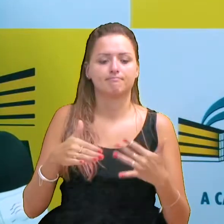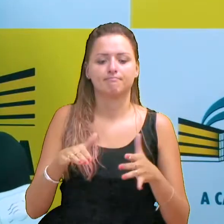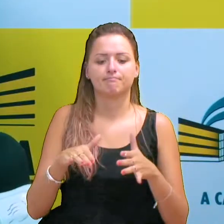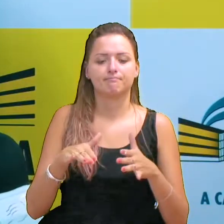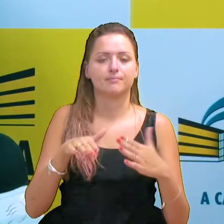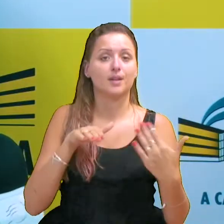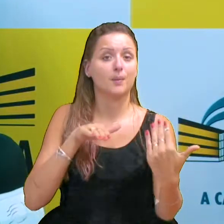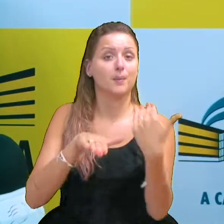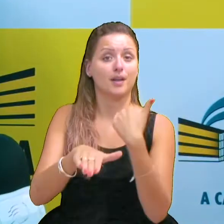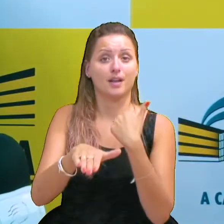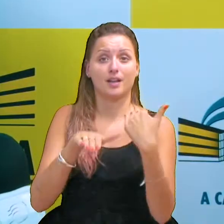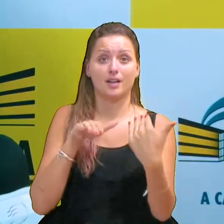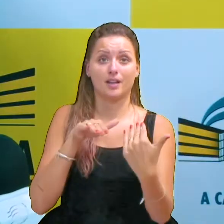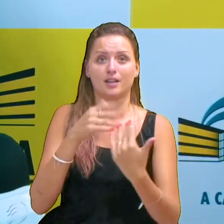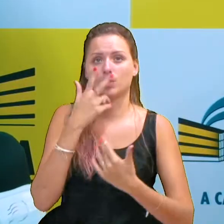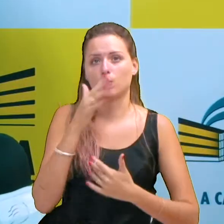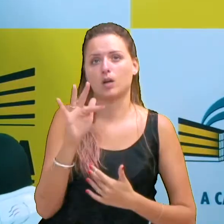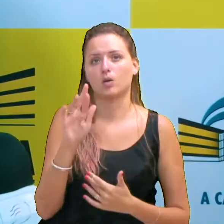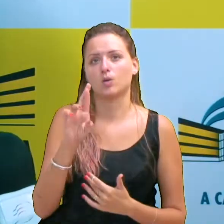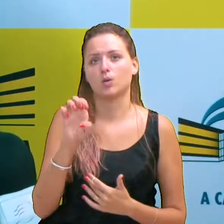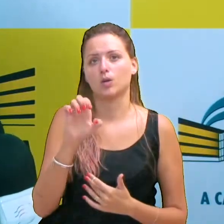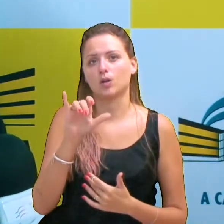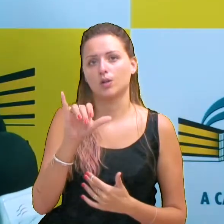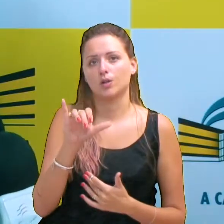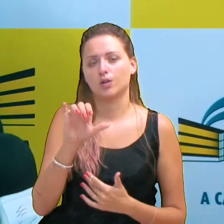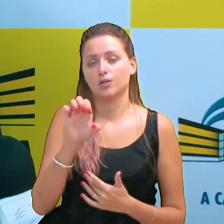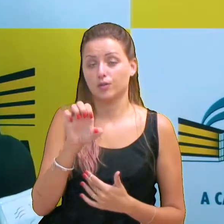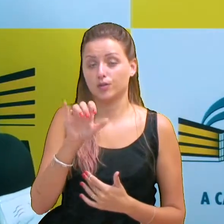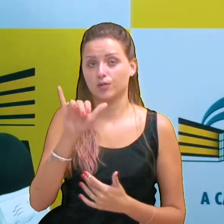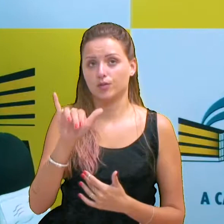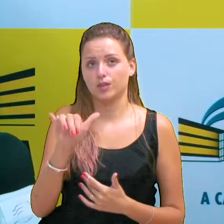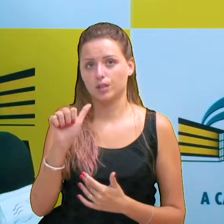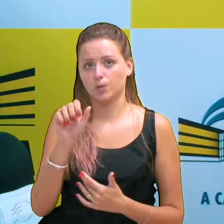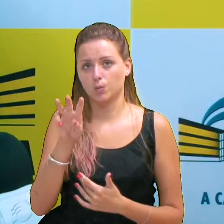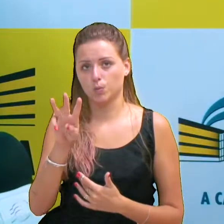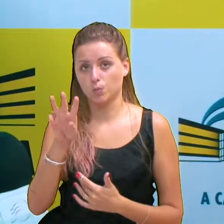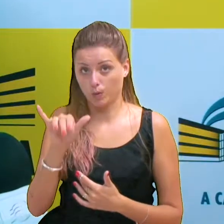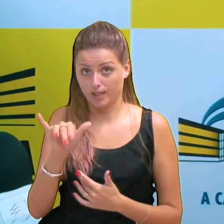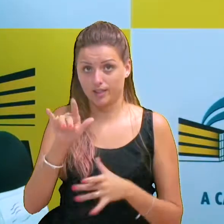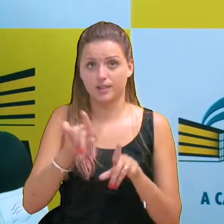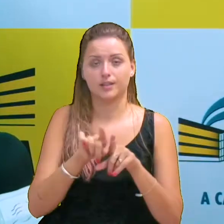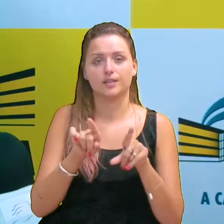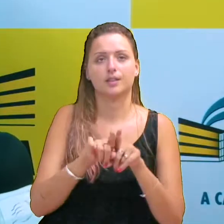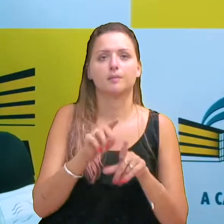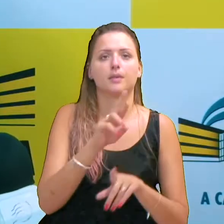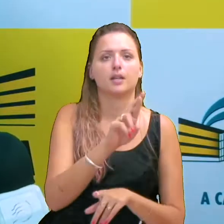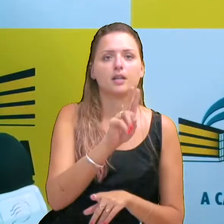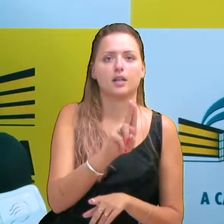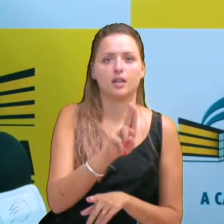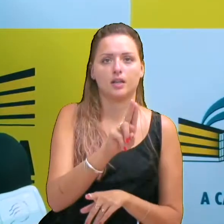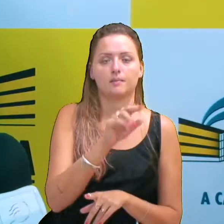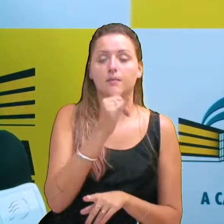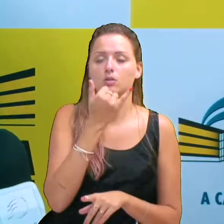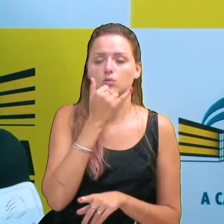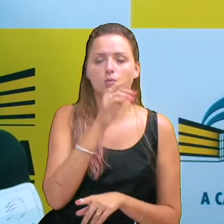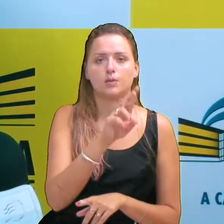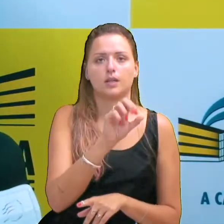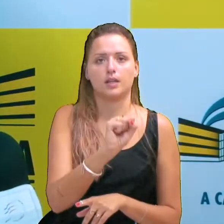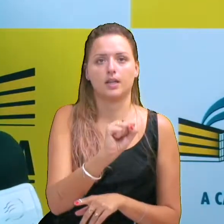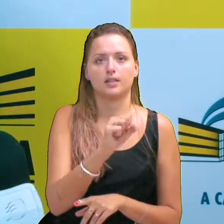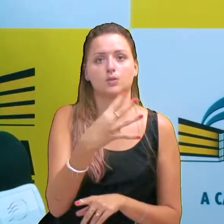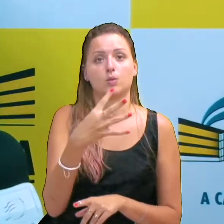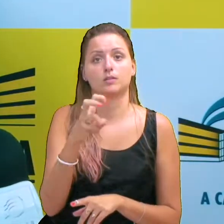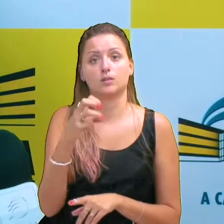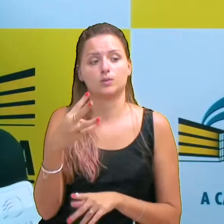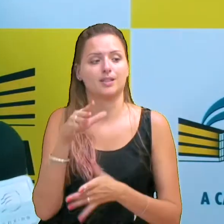encontro, rodovias como a Freeway, com trechos aqui da nossa RS que vai até Porto Alegre, para que